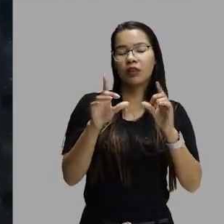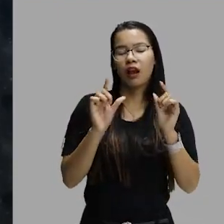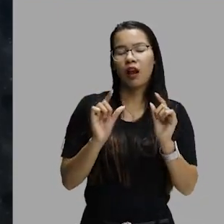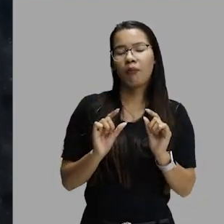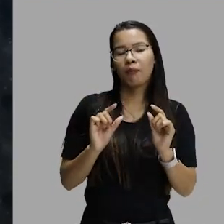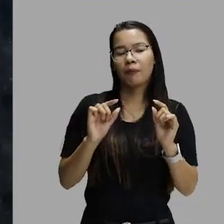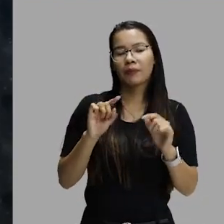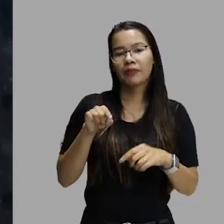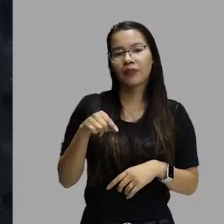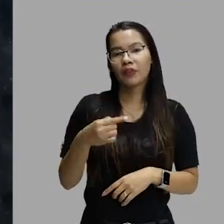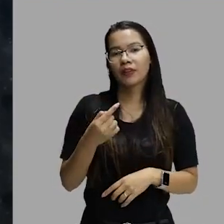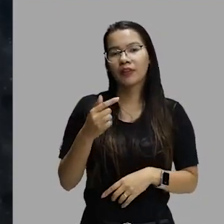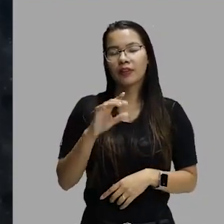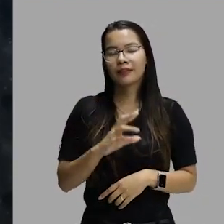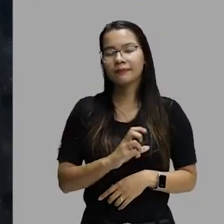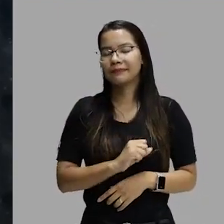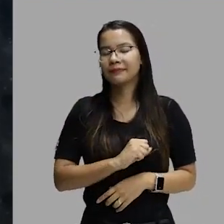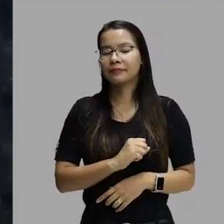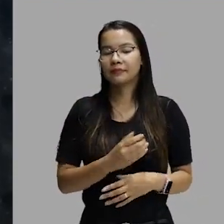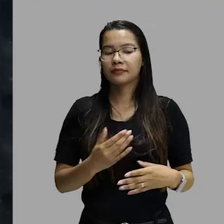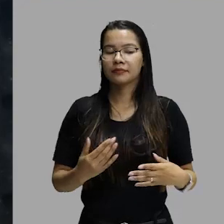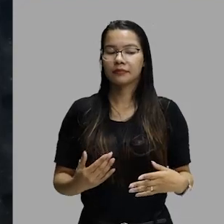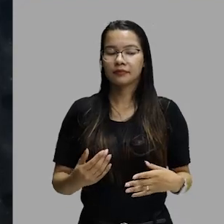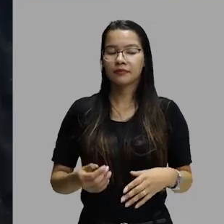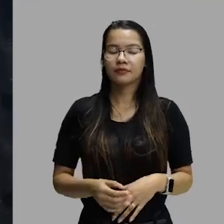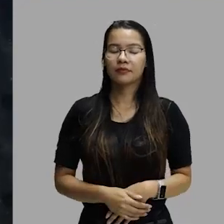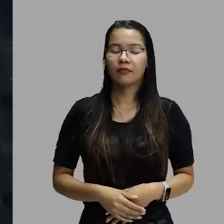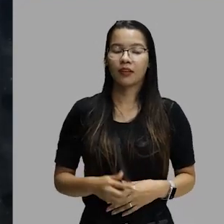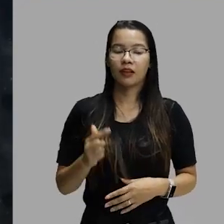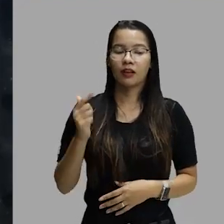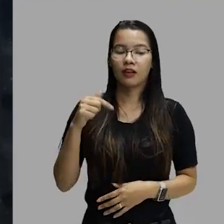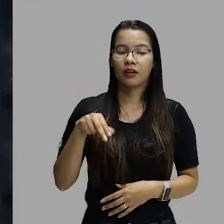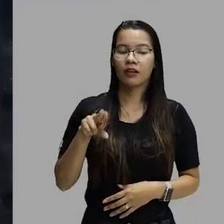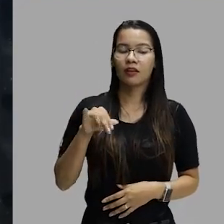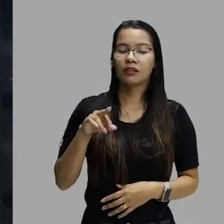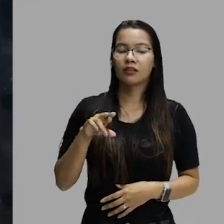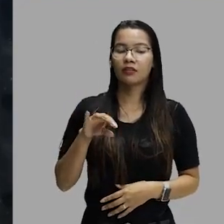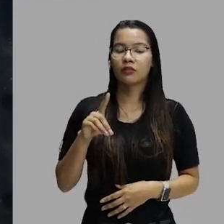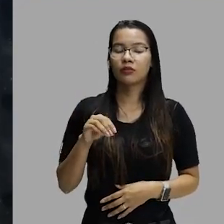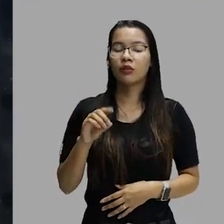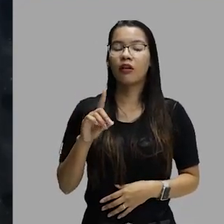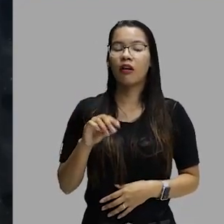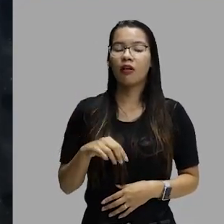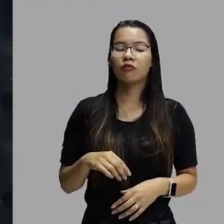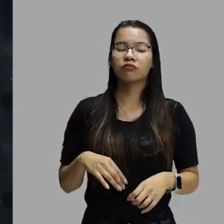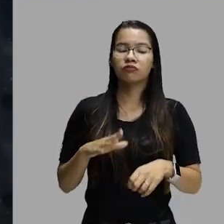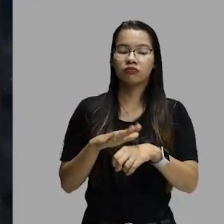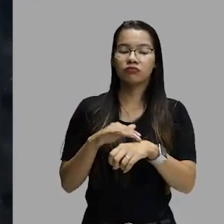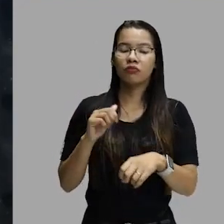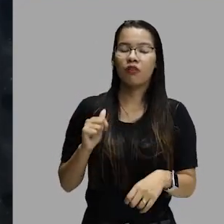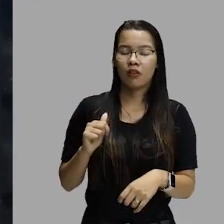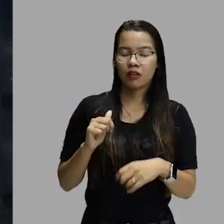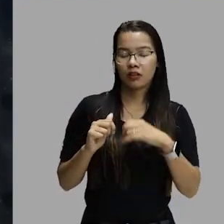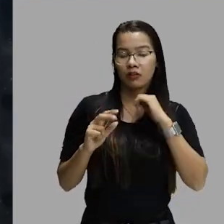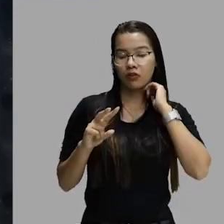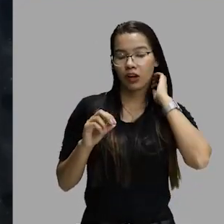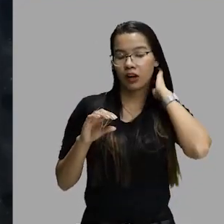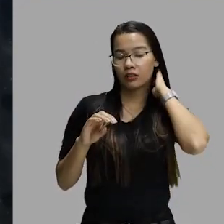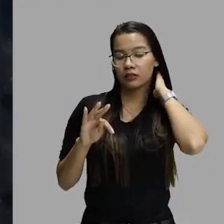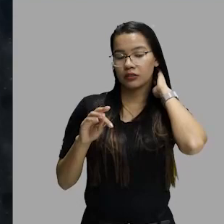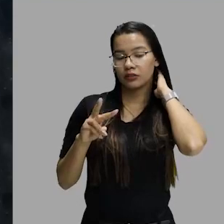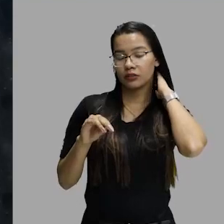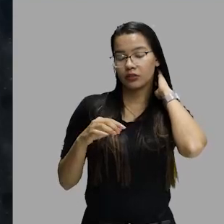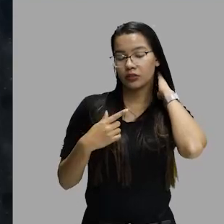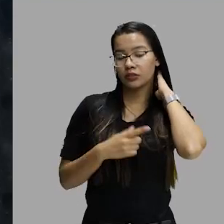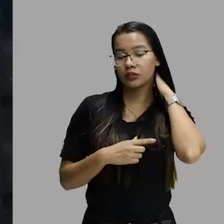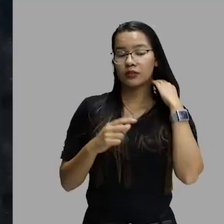diminuiu, vírgula, querido. Então, querido aqui é o vocativo, vocativo de chamar, tá? De evocar.